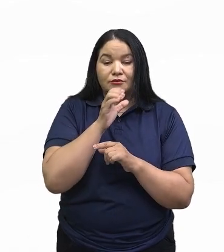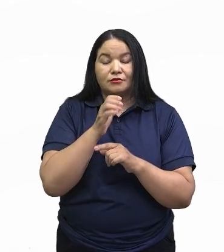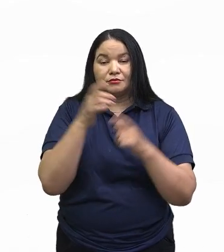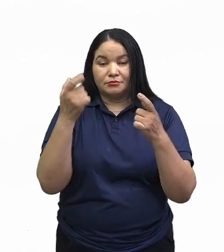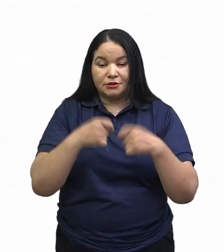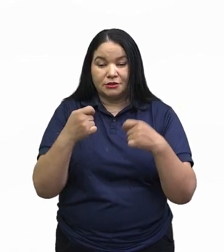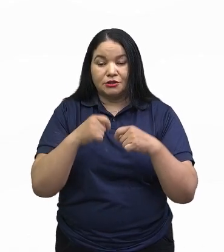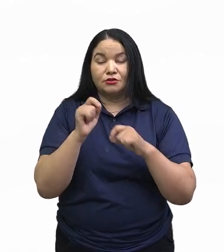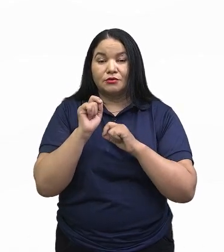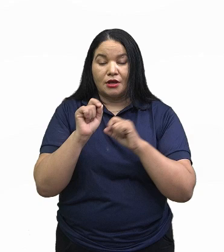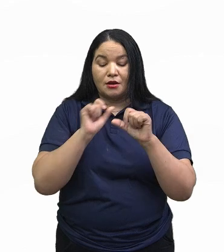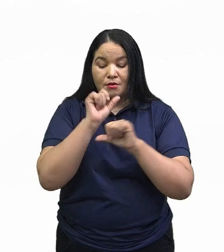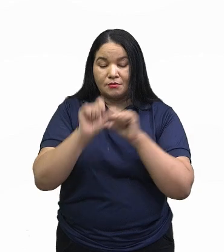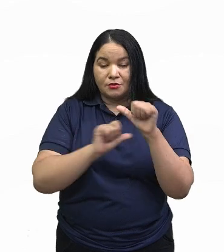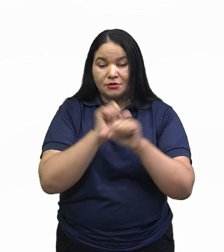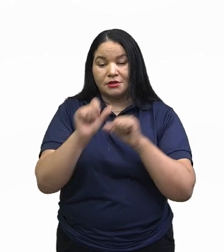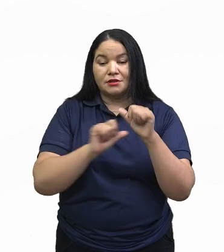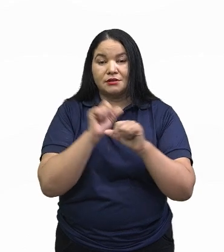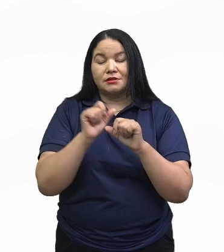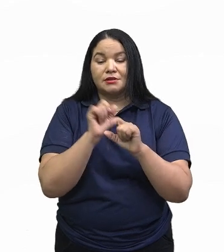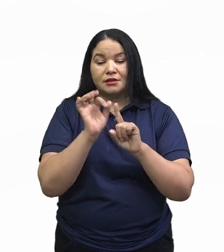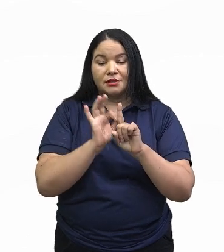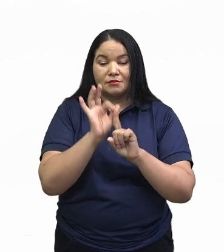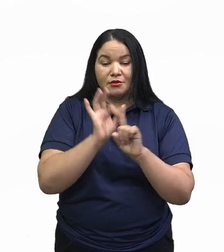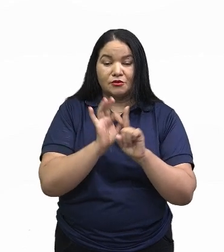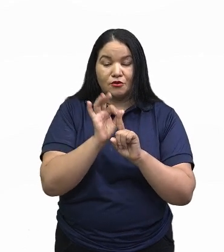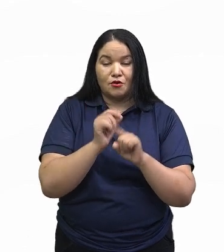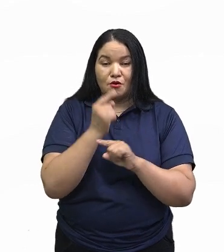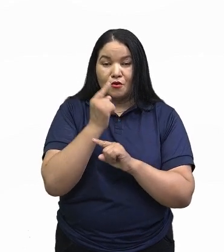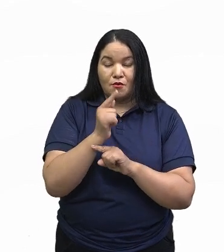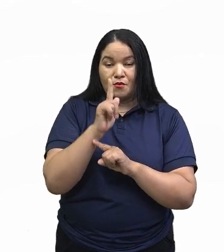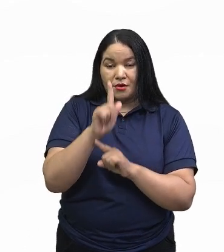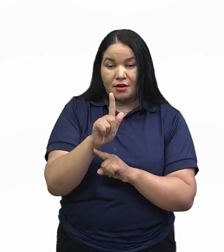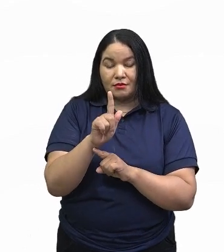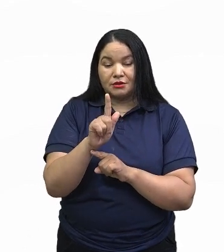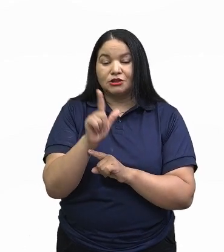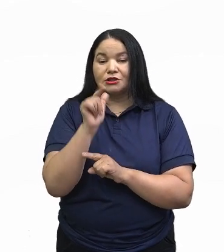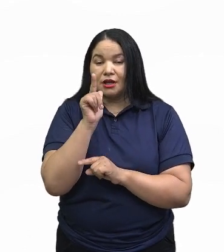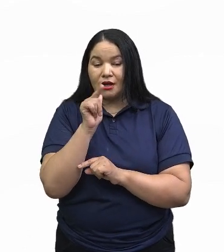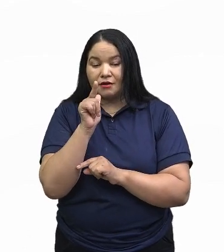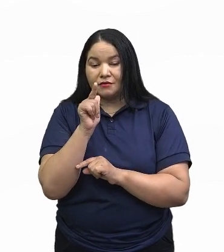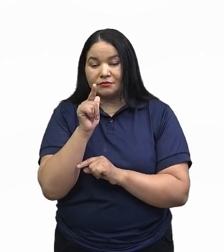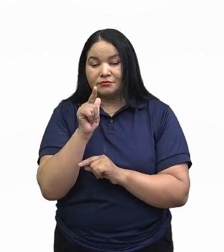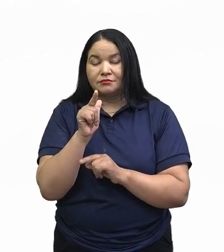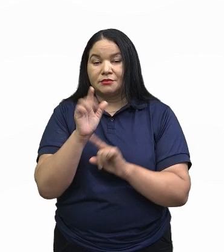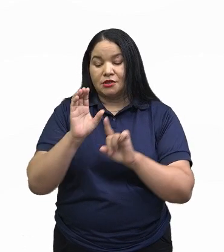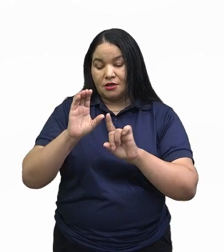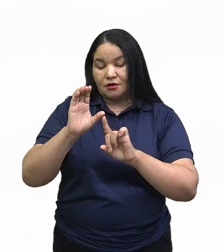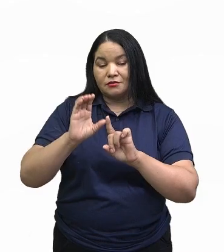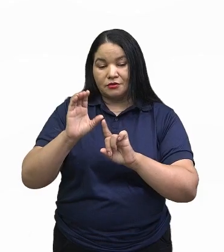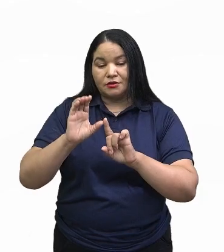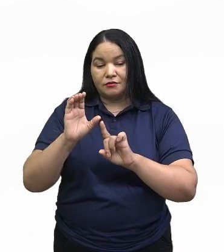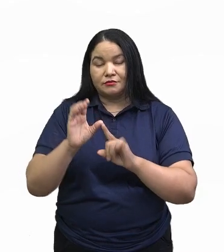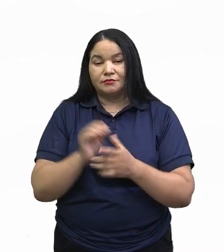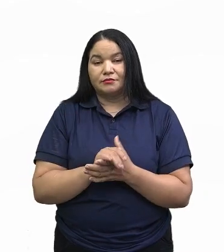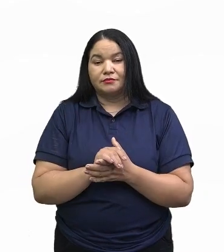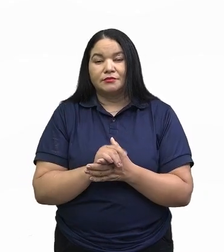alterar a temperatura de 1 grama de água em 1 grau Celsius. E aí a nossa